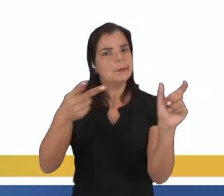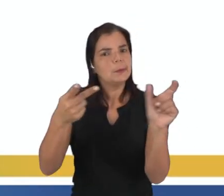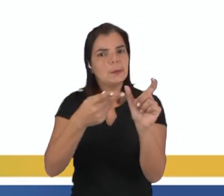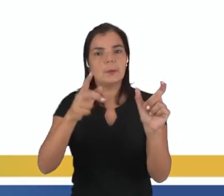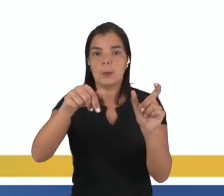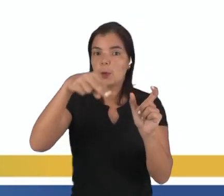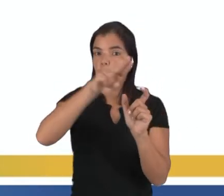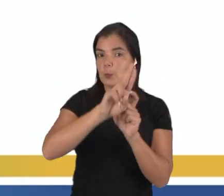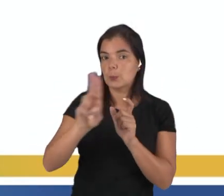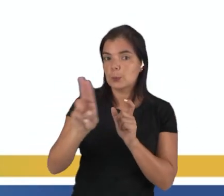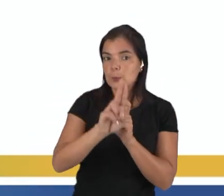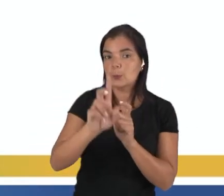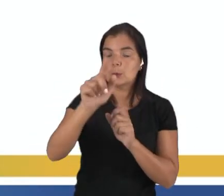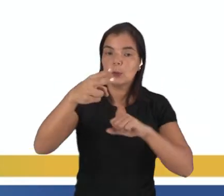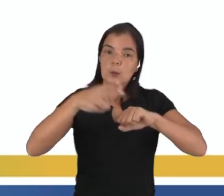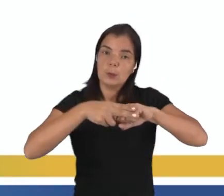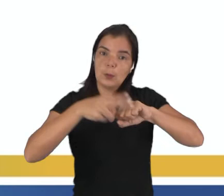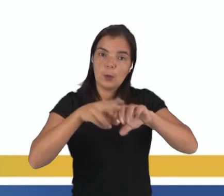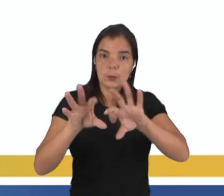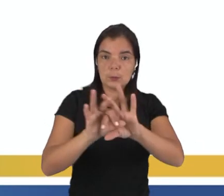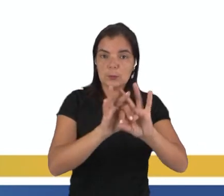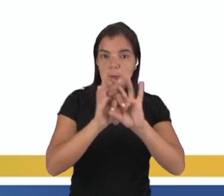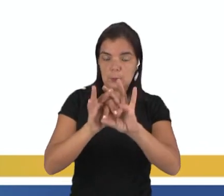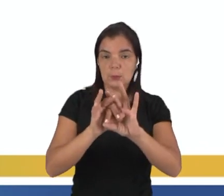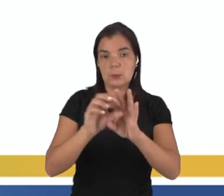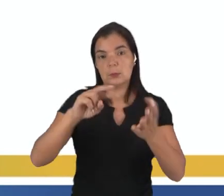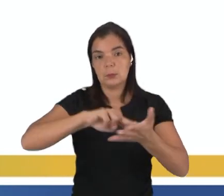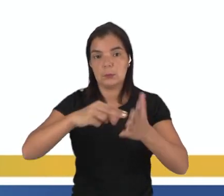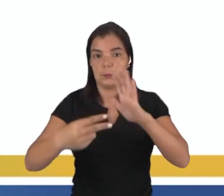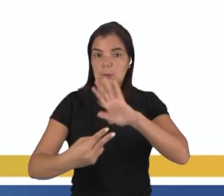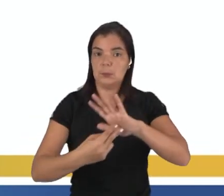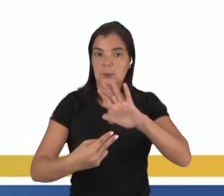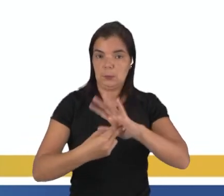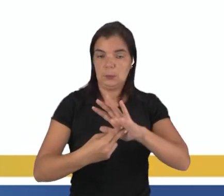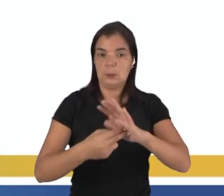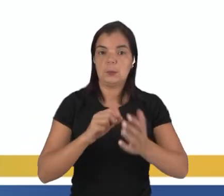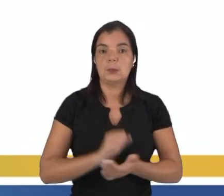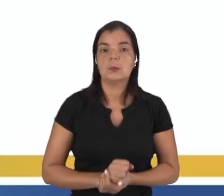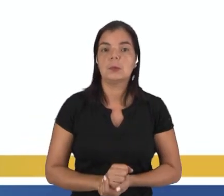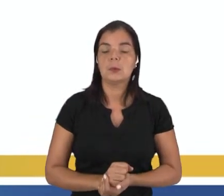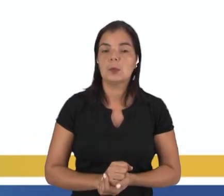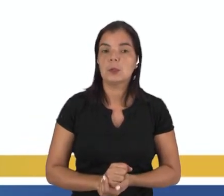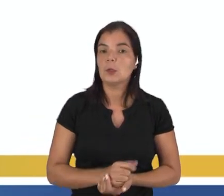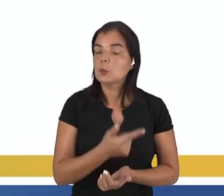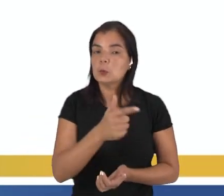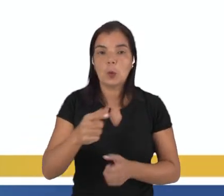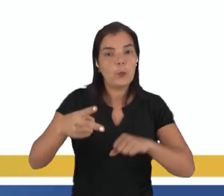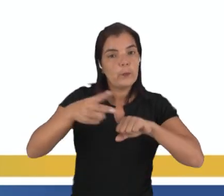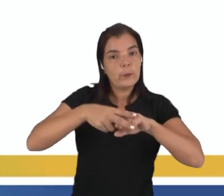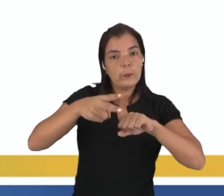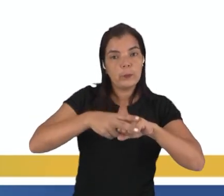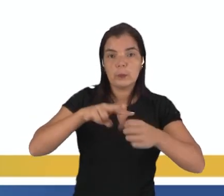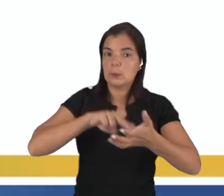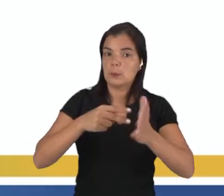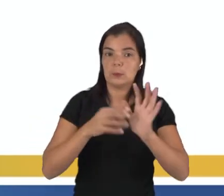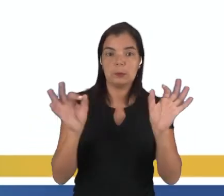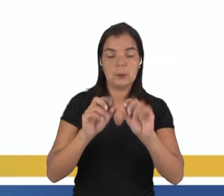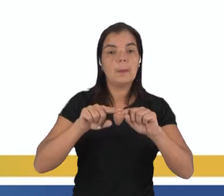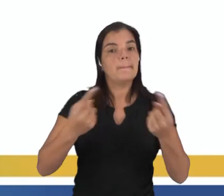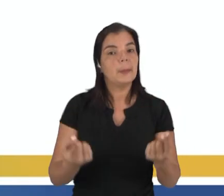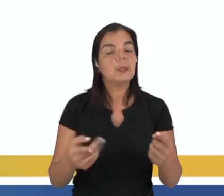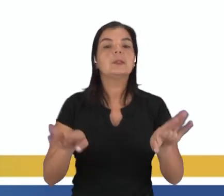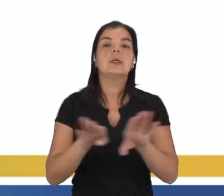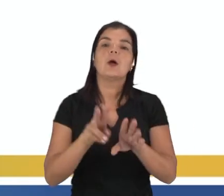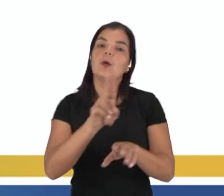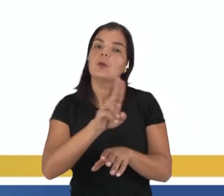nominal o verbo será de ligação, ou seja, não será um verbo significativo e, portanto,